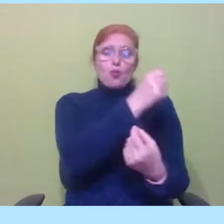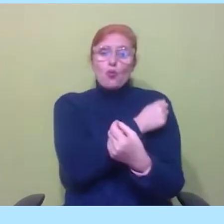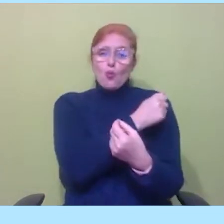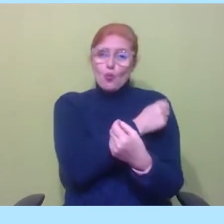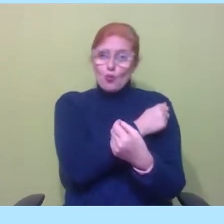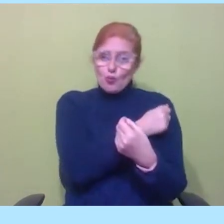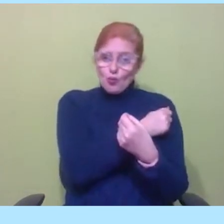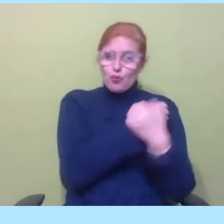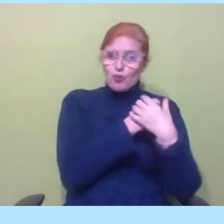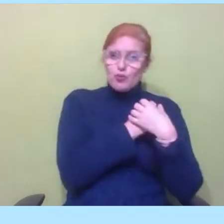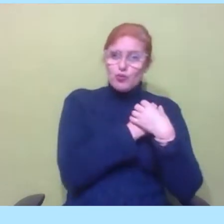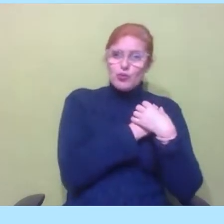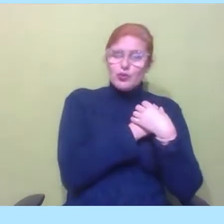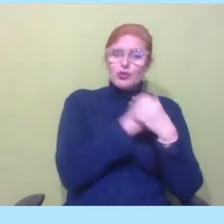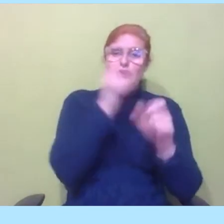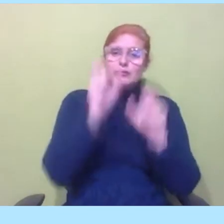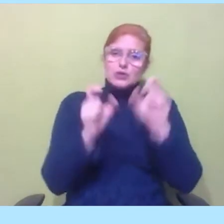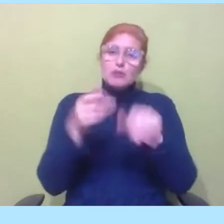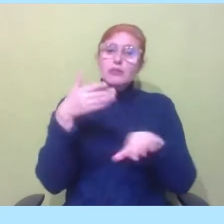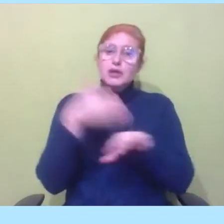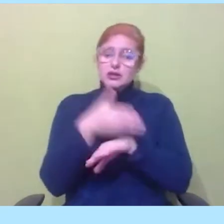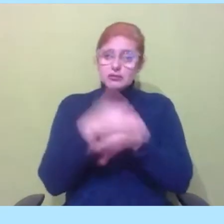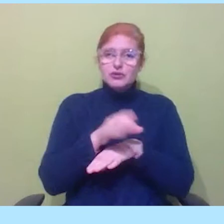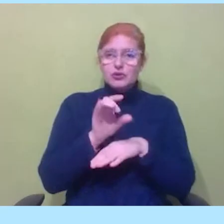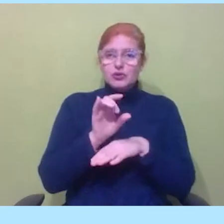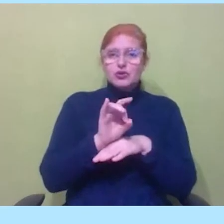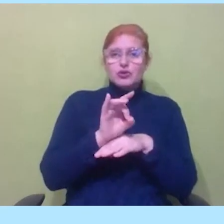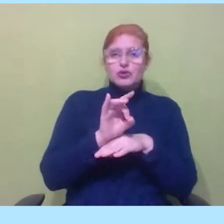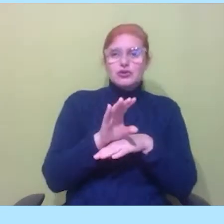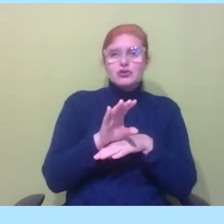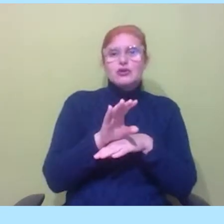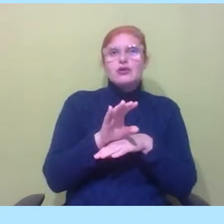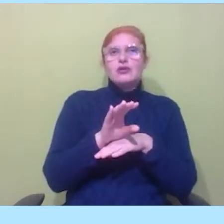que estão participando, sejam só passivos nessa situação.